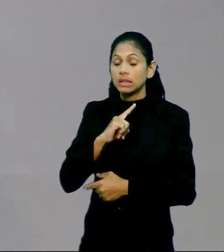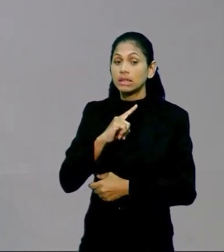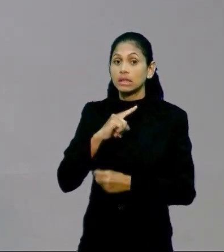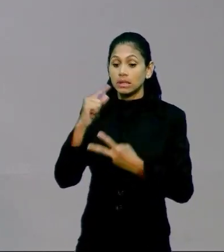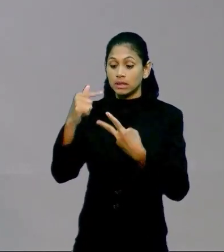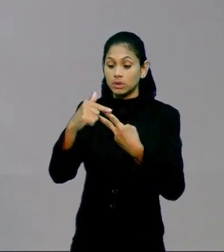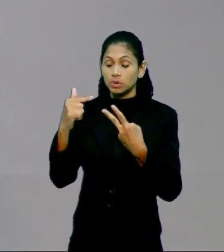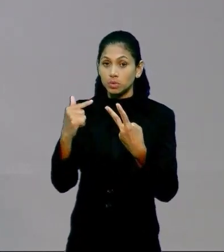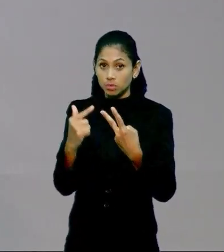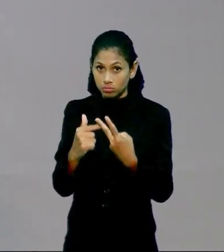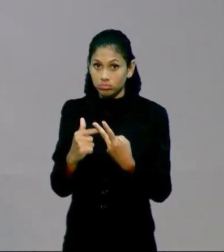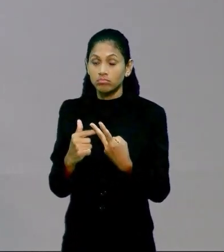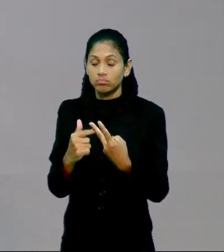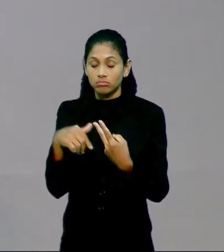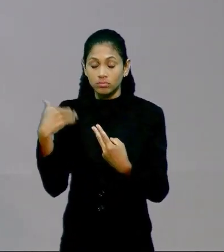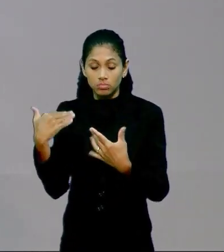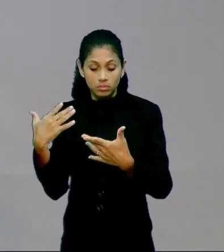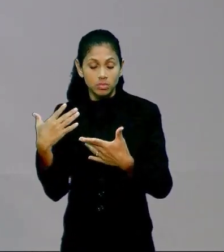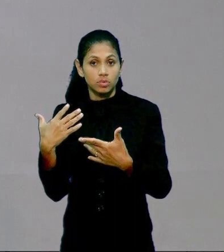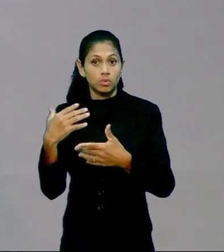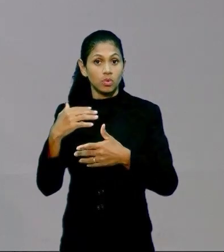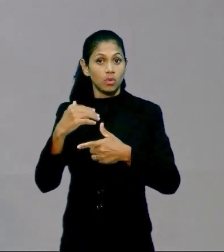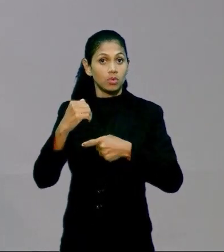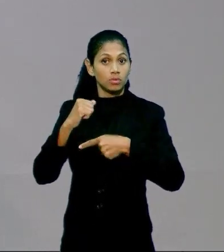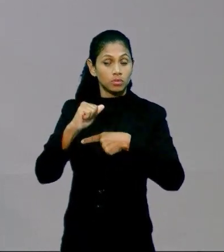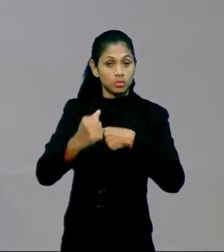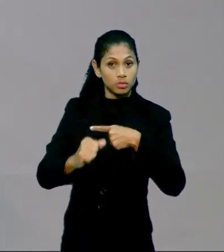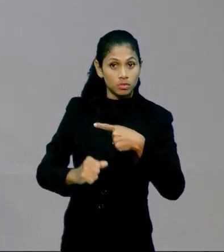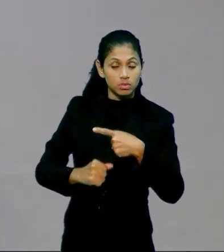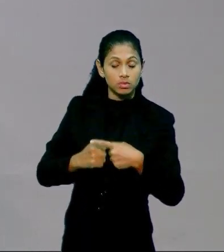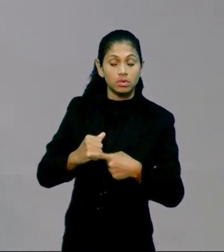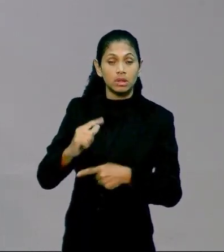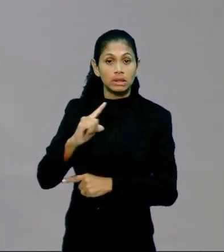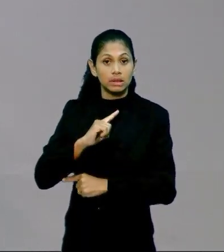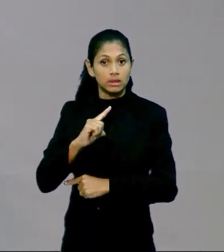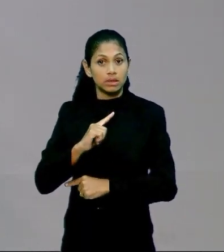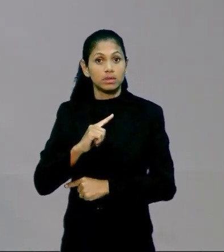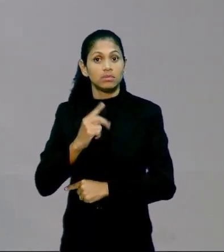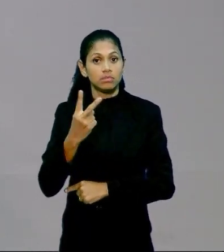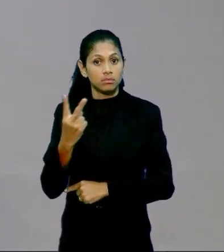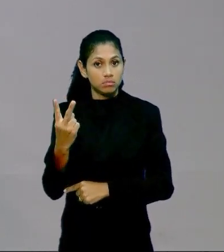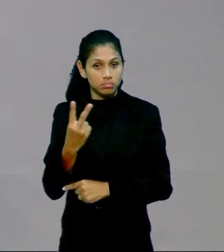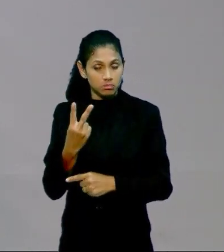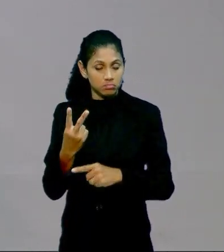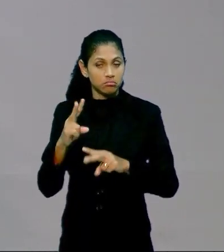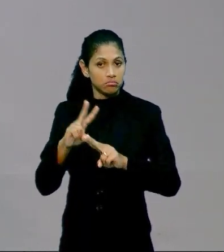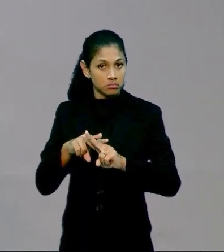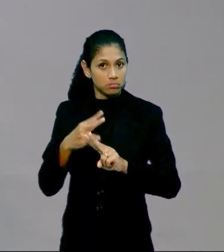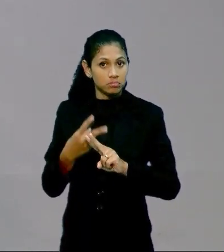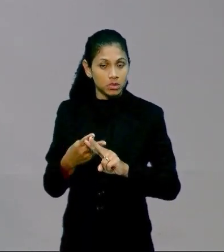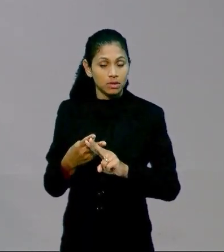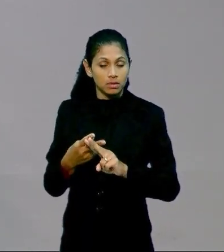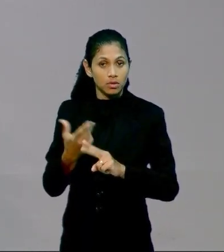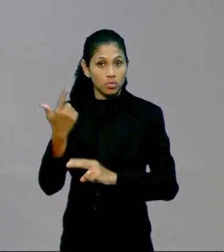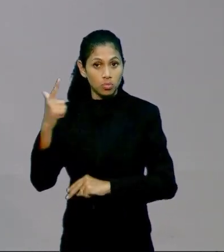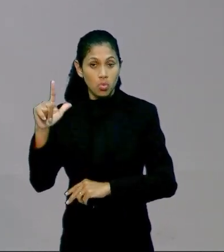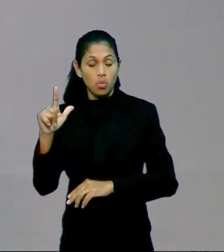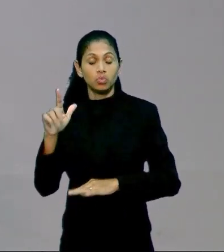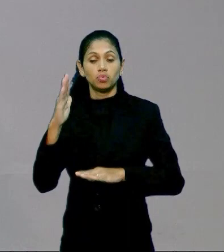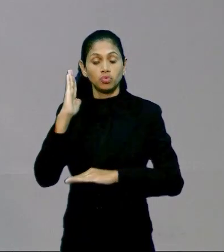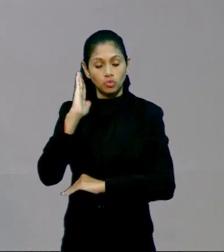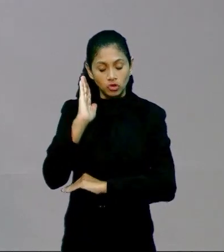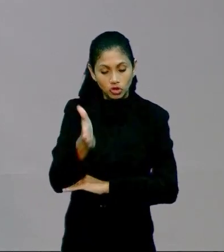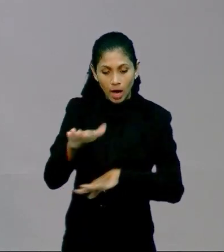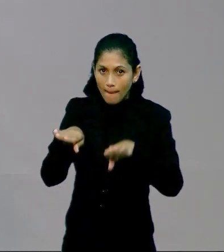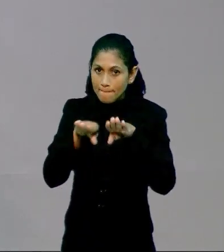pares eletrônicos e outro átomo já está estável. Ele não precisaria necessariamente